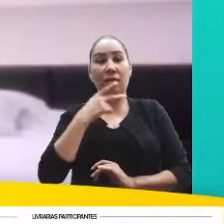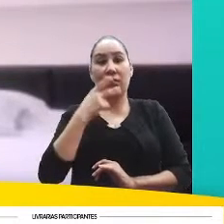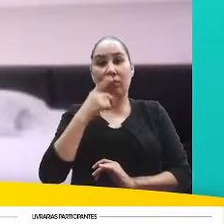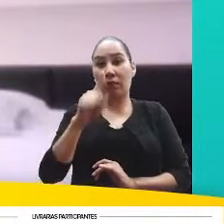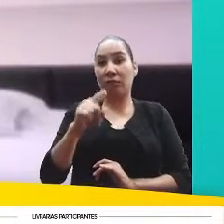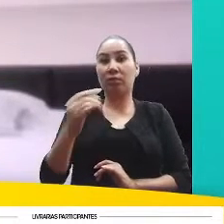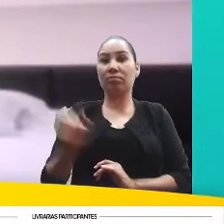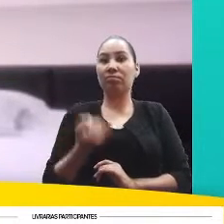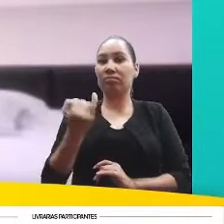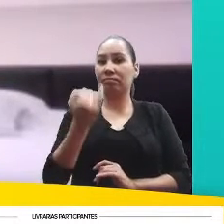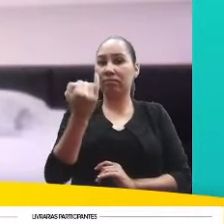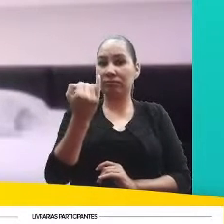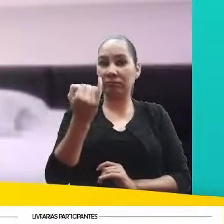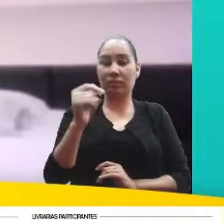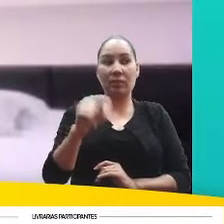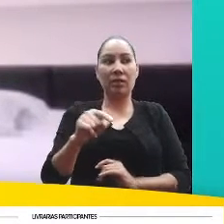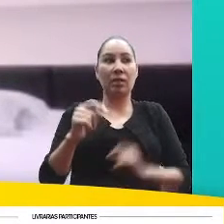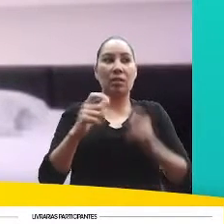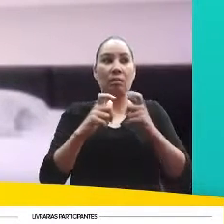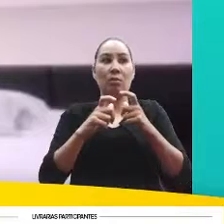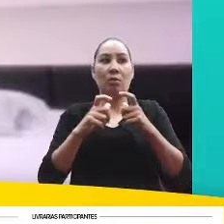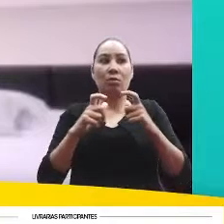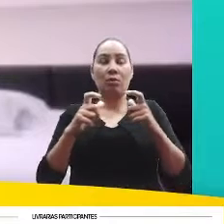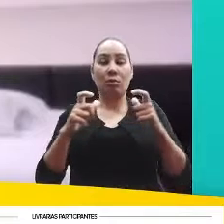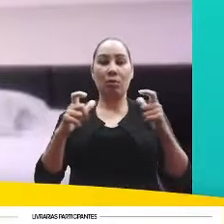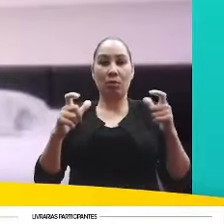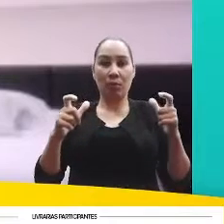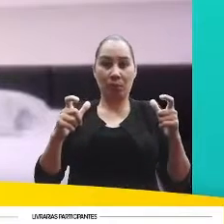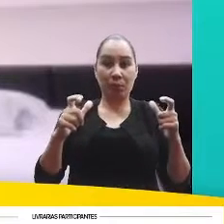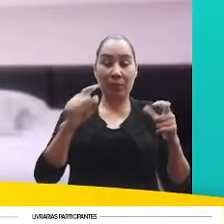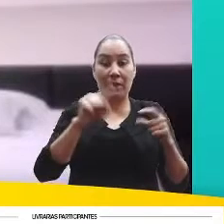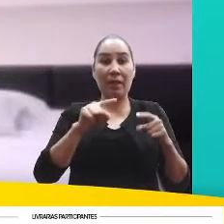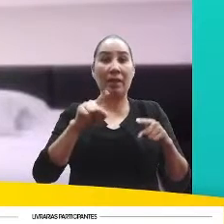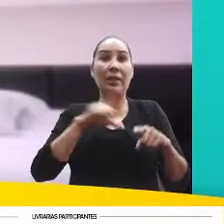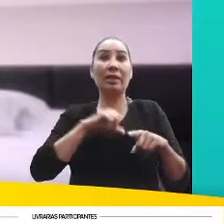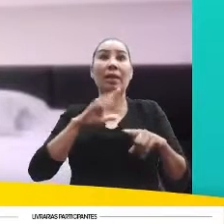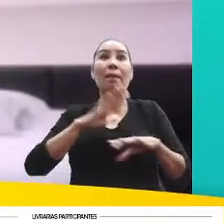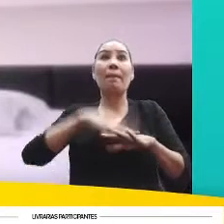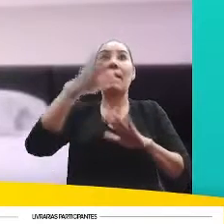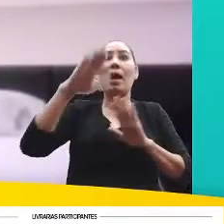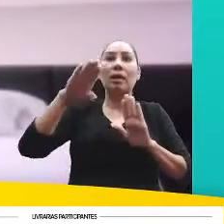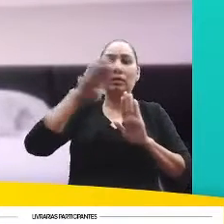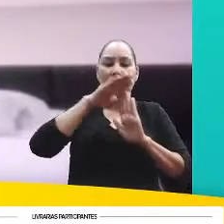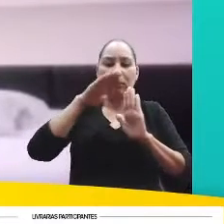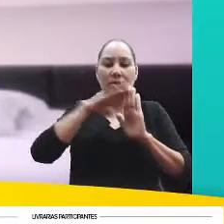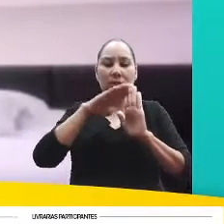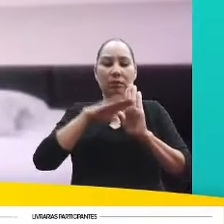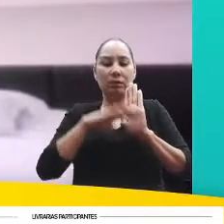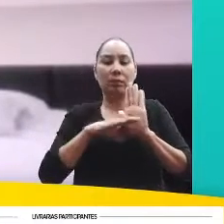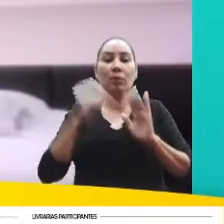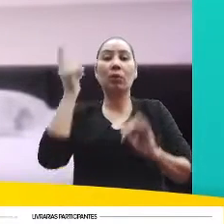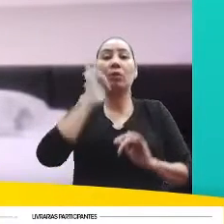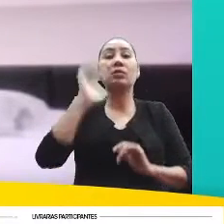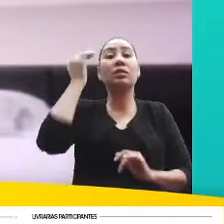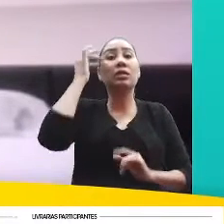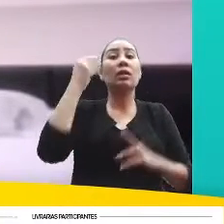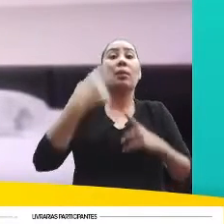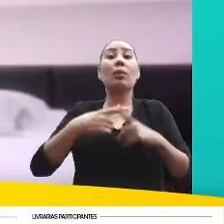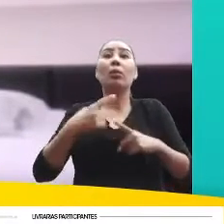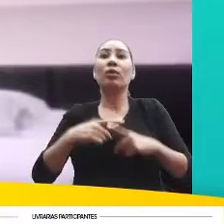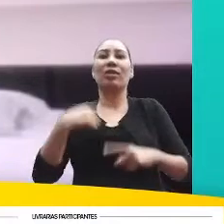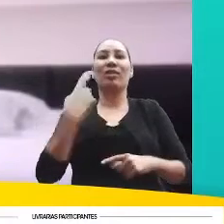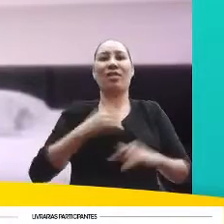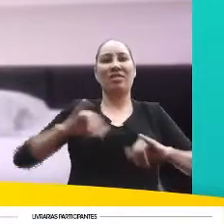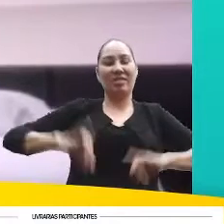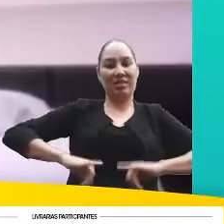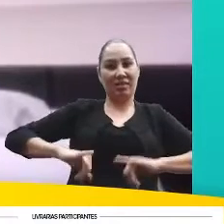importante que ele ampliou e mais. É o que mais tem itens para a gente tentar entender por que a gente sofre.